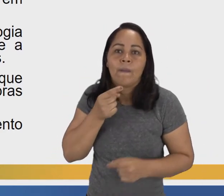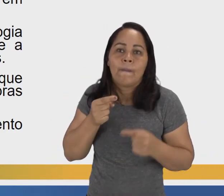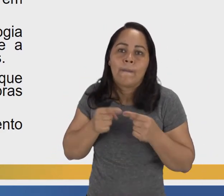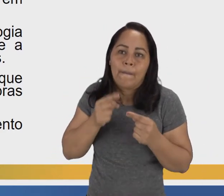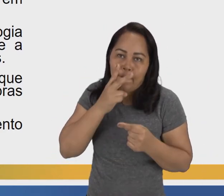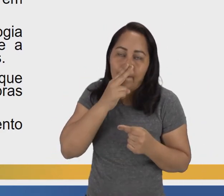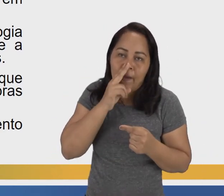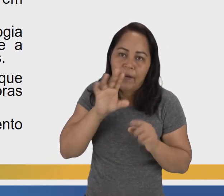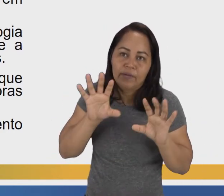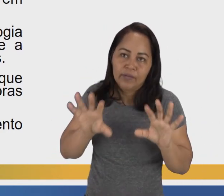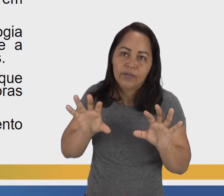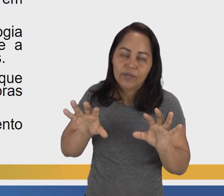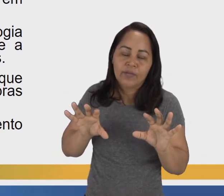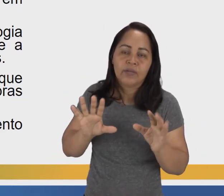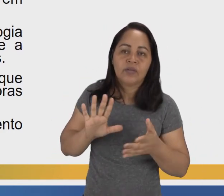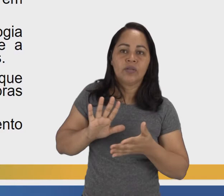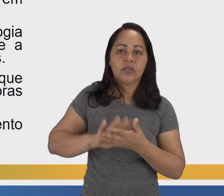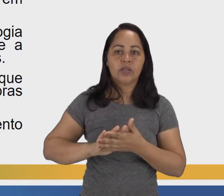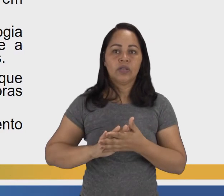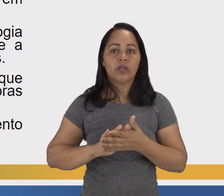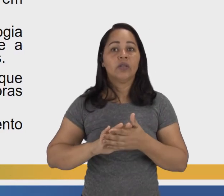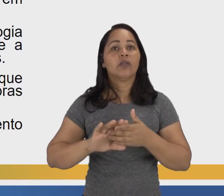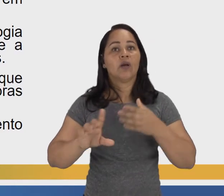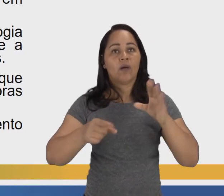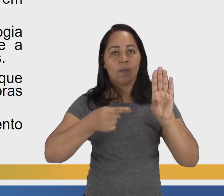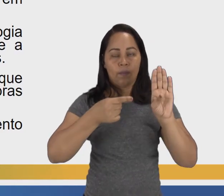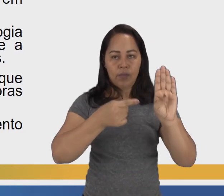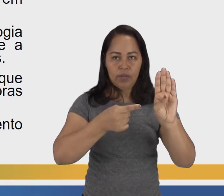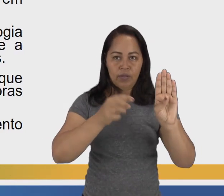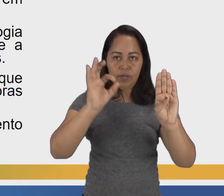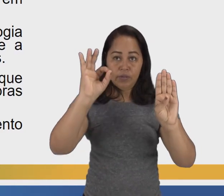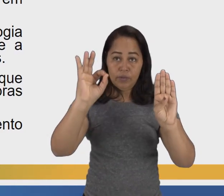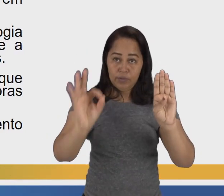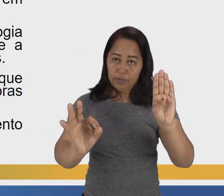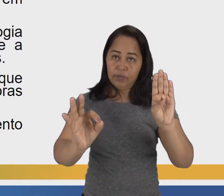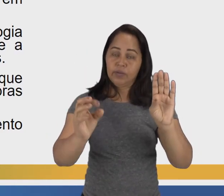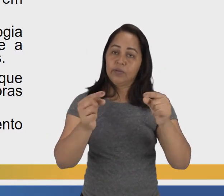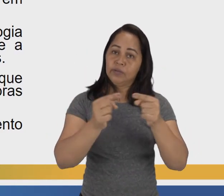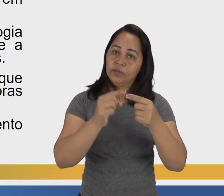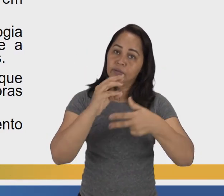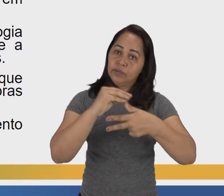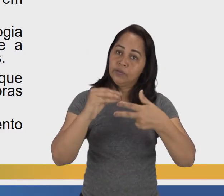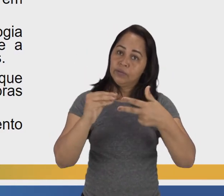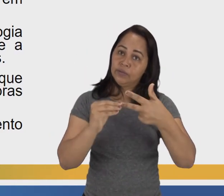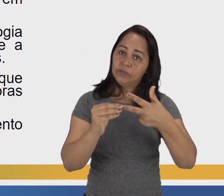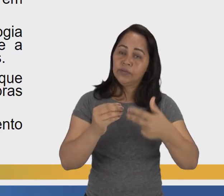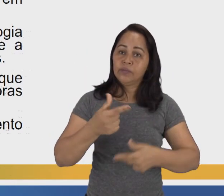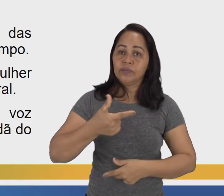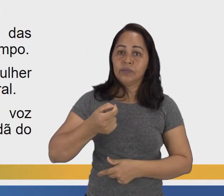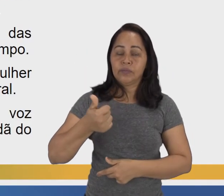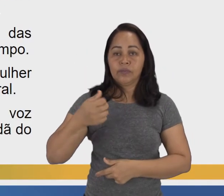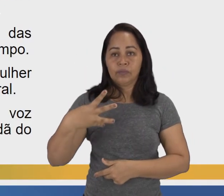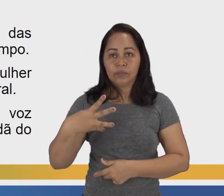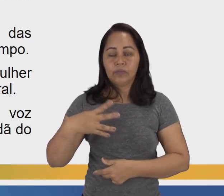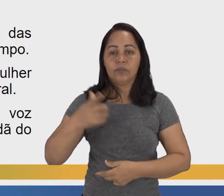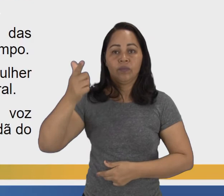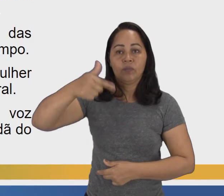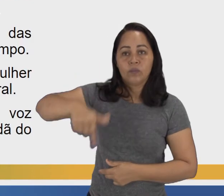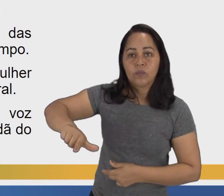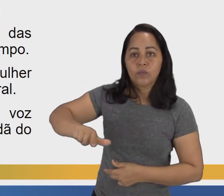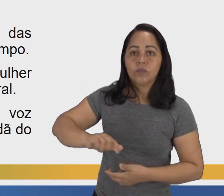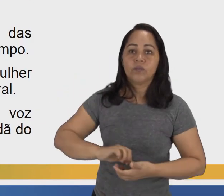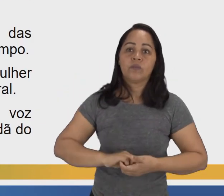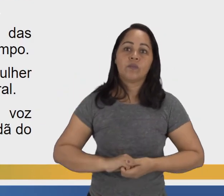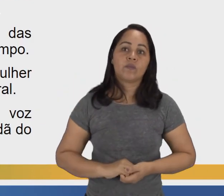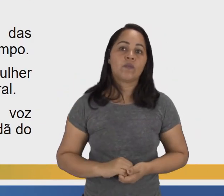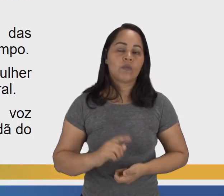crítico, né? Então, para nós, a melhor opção seria a letra B, dessa questão aí do Enem de 2014. Próxima questão,